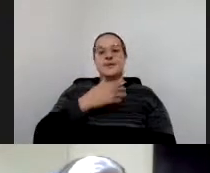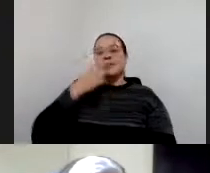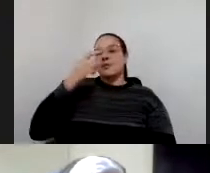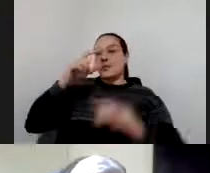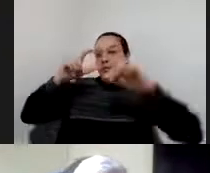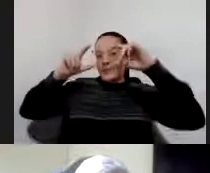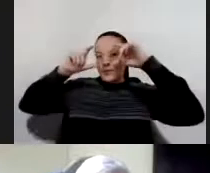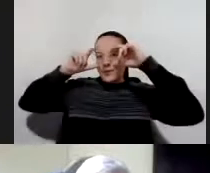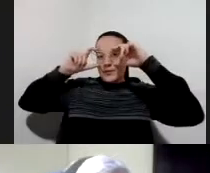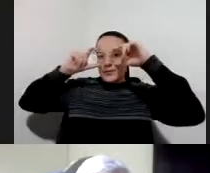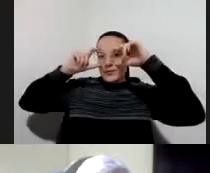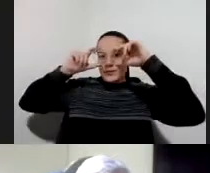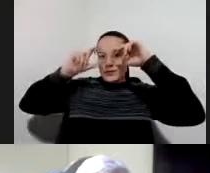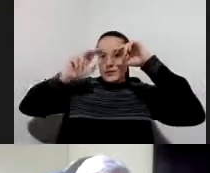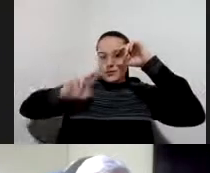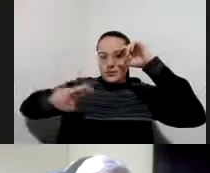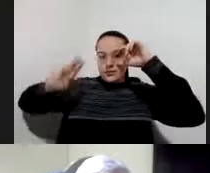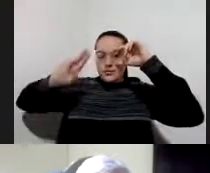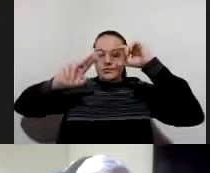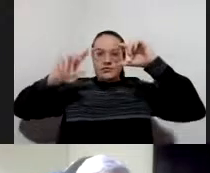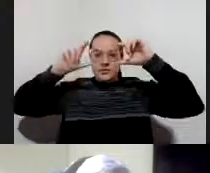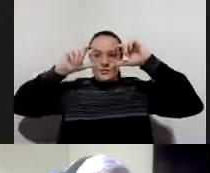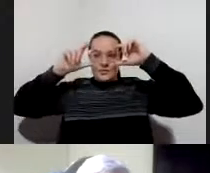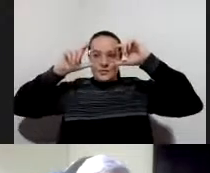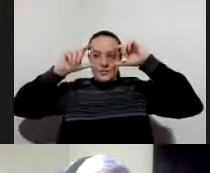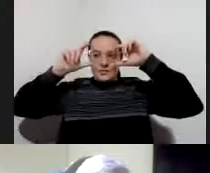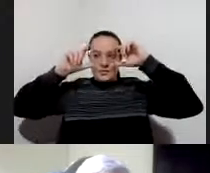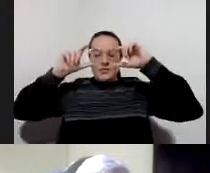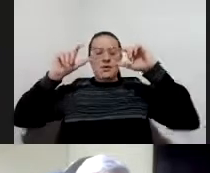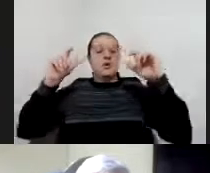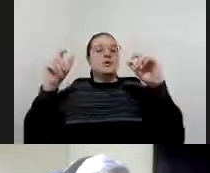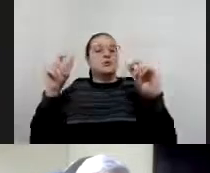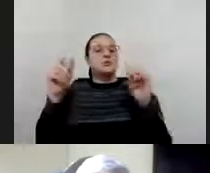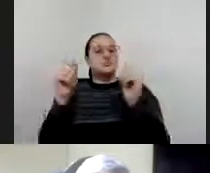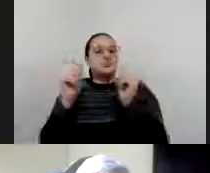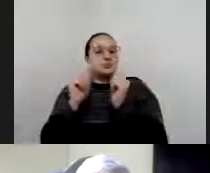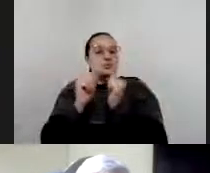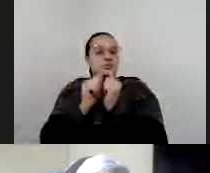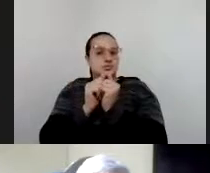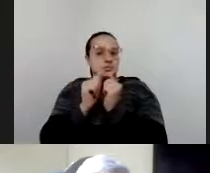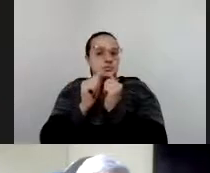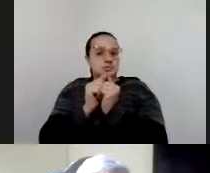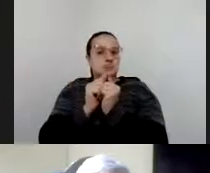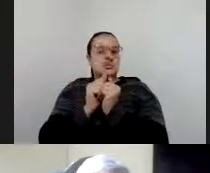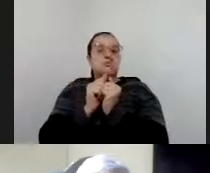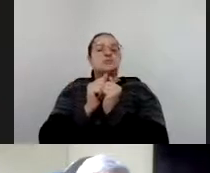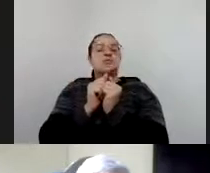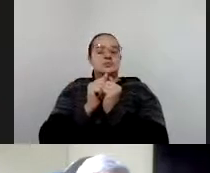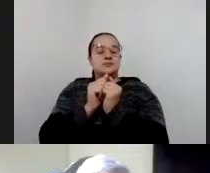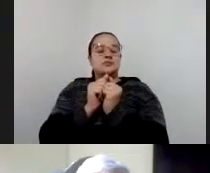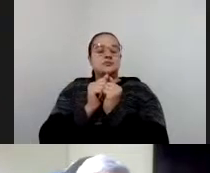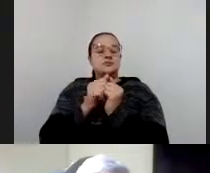óculos, tá? Tá bem? Com meu baba, tá bom?